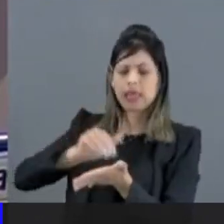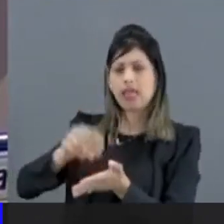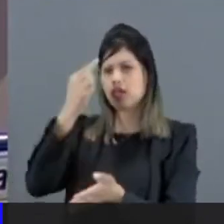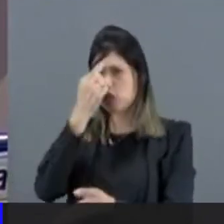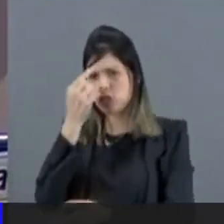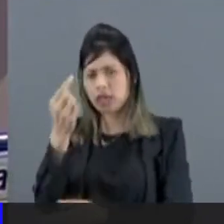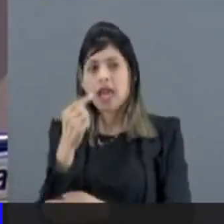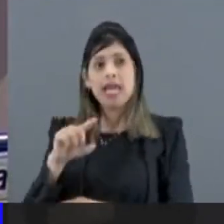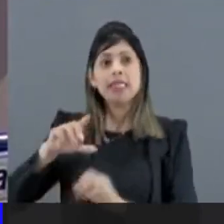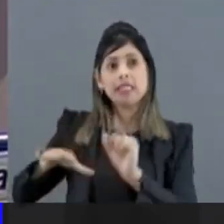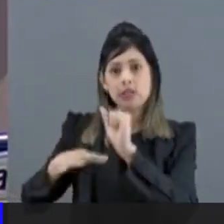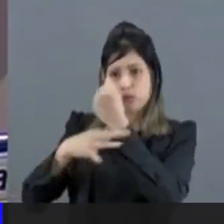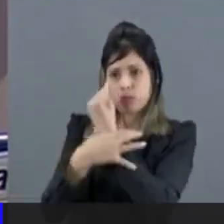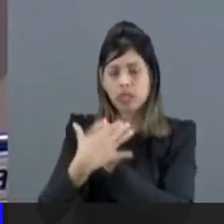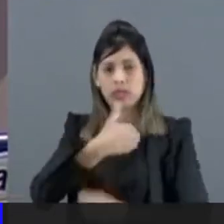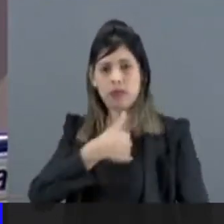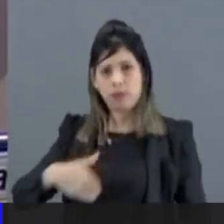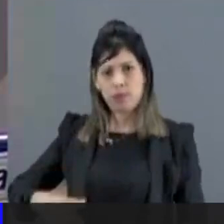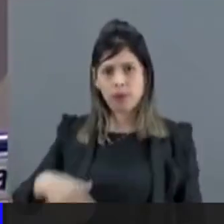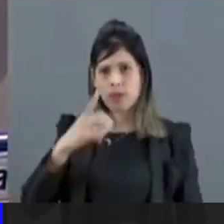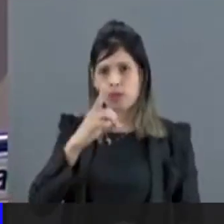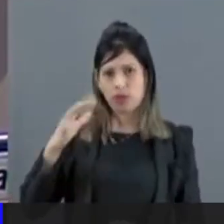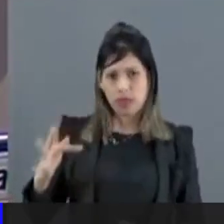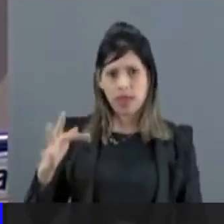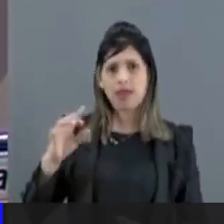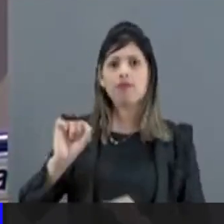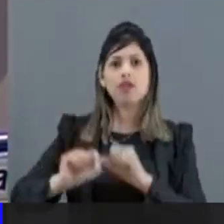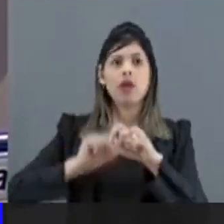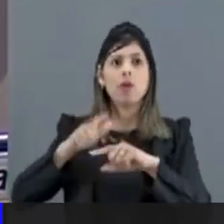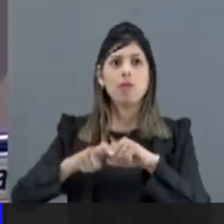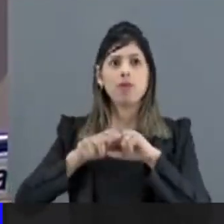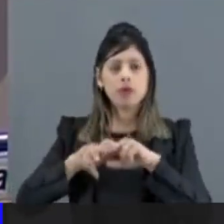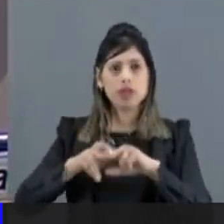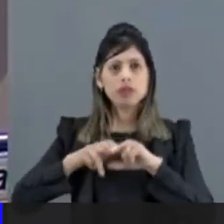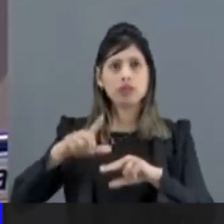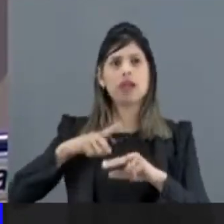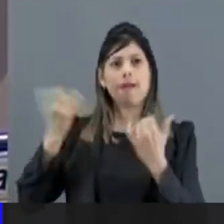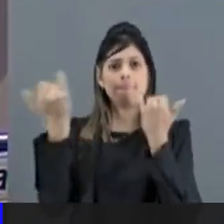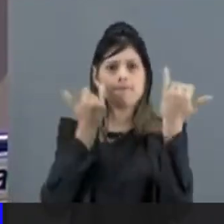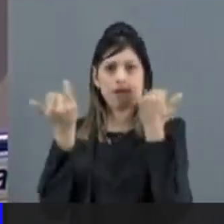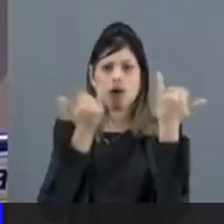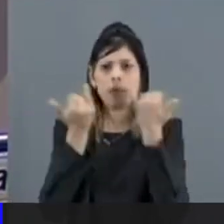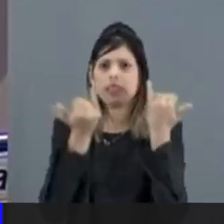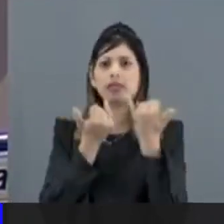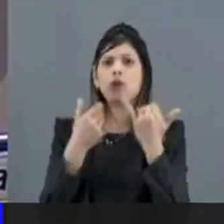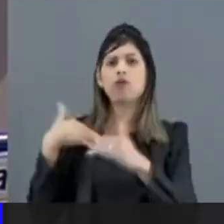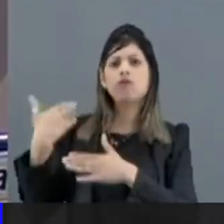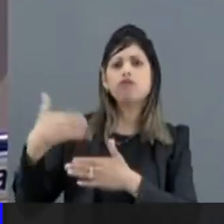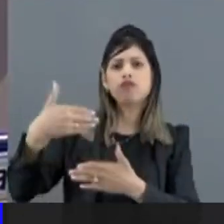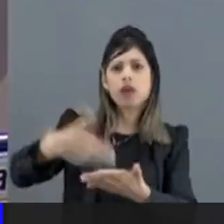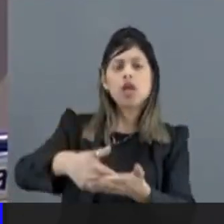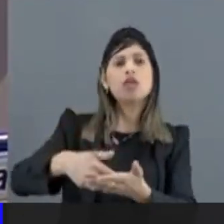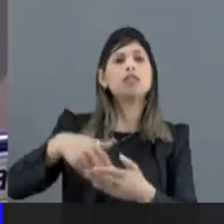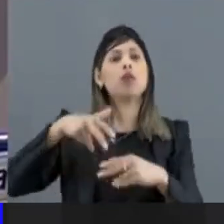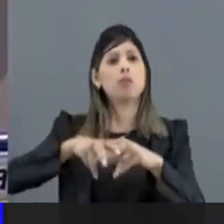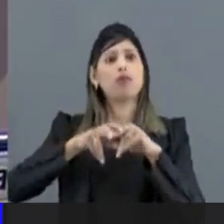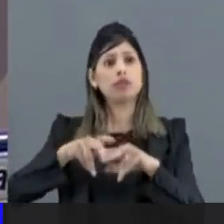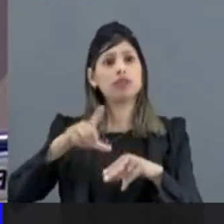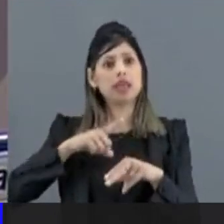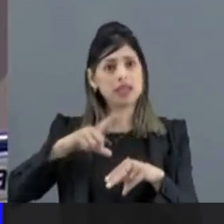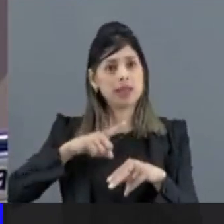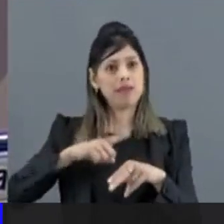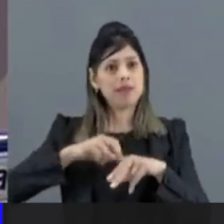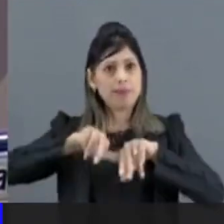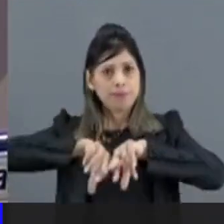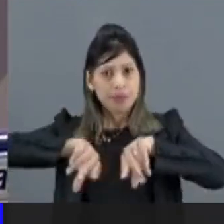Segurança Pública do Distrito Federal em que pesem as informações alarmantes que chegavam por diversos canais inclusive Por meios oficiais de